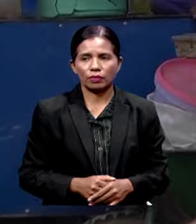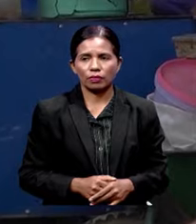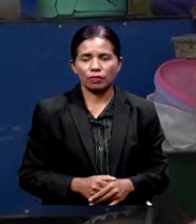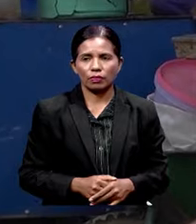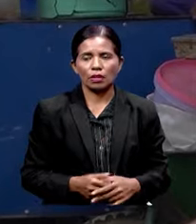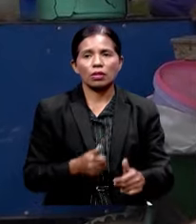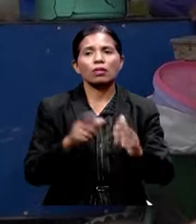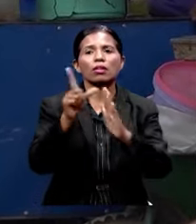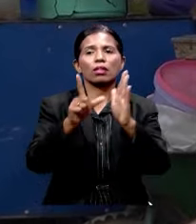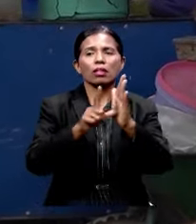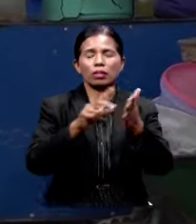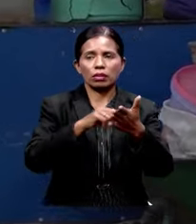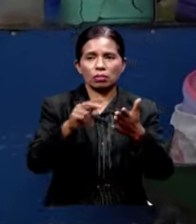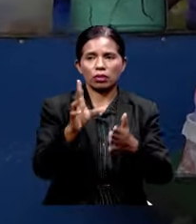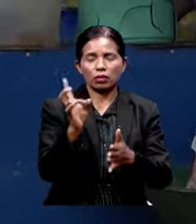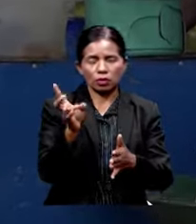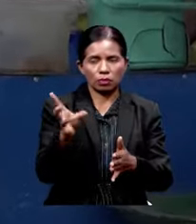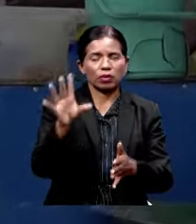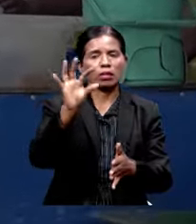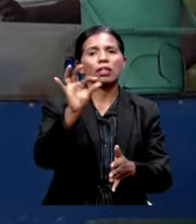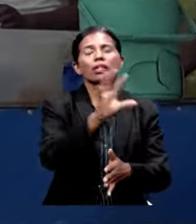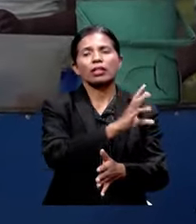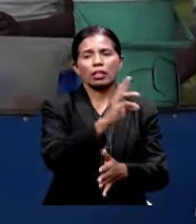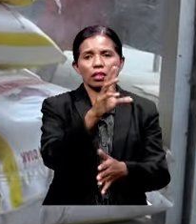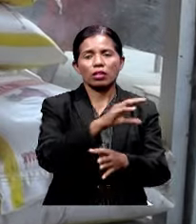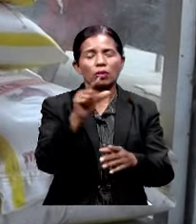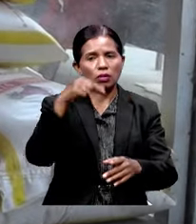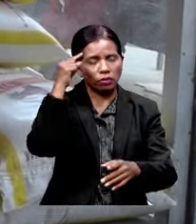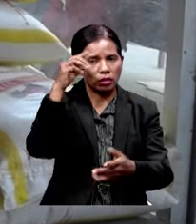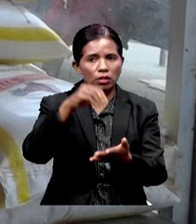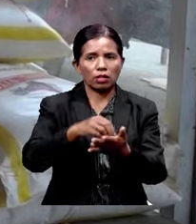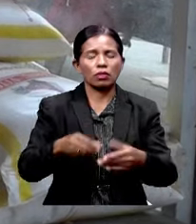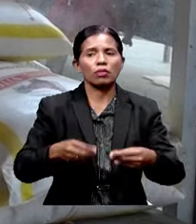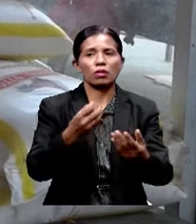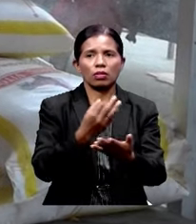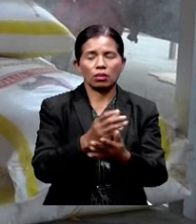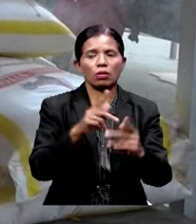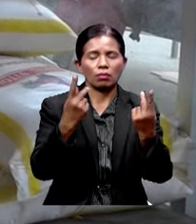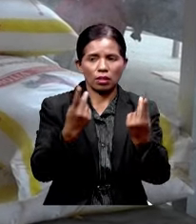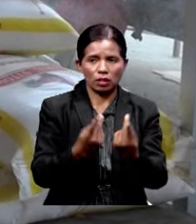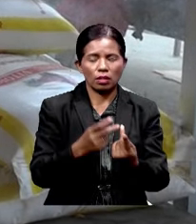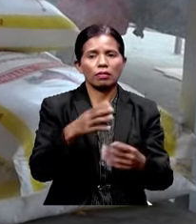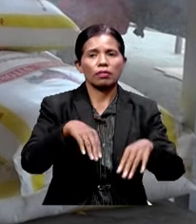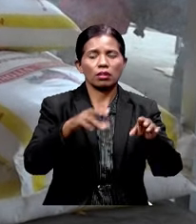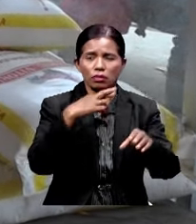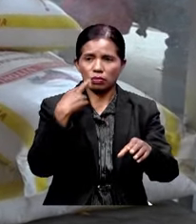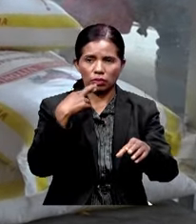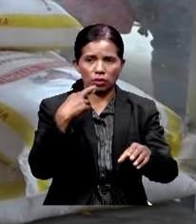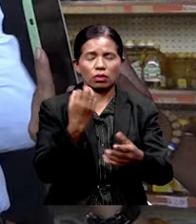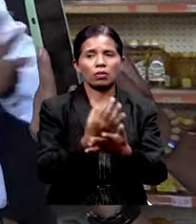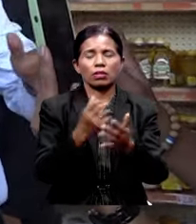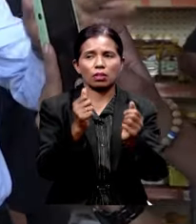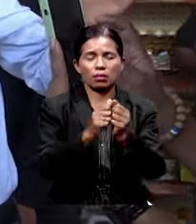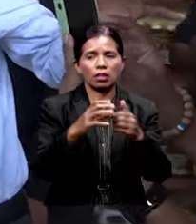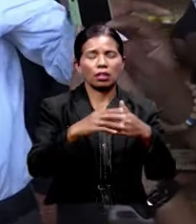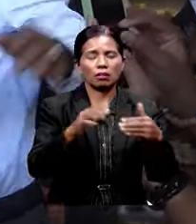Tuir decreto-lei número 8 resinen para ringroron resintolu. Governo prevê for subsídio para empresa importadora Foz, o montante $5 cada